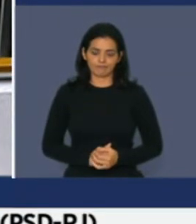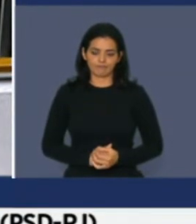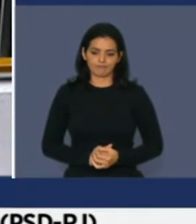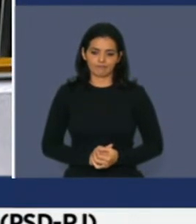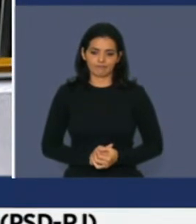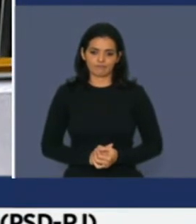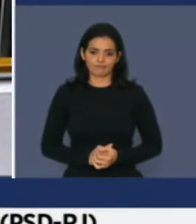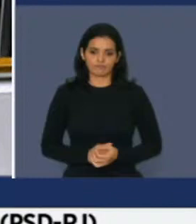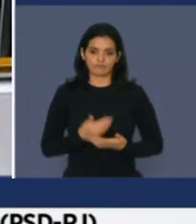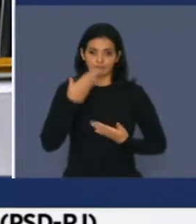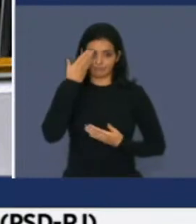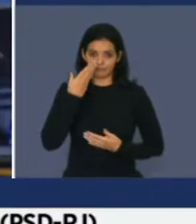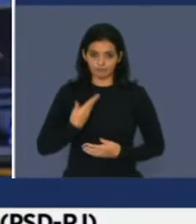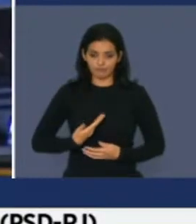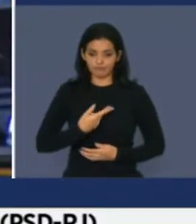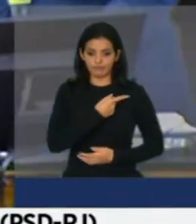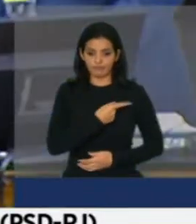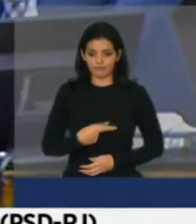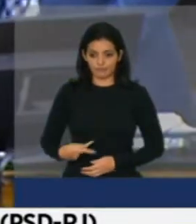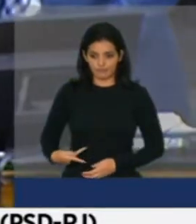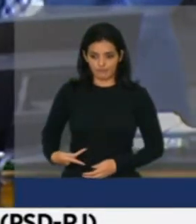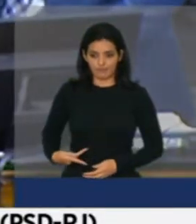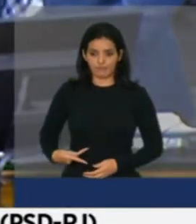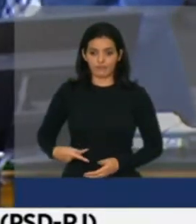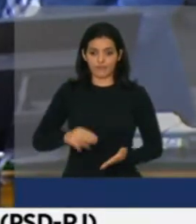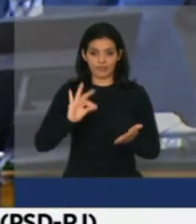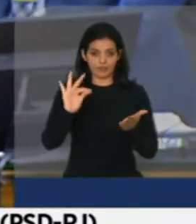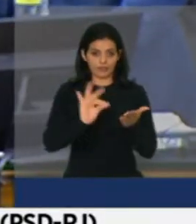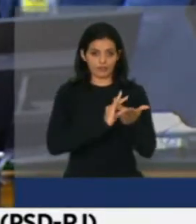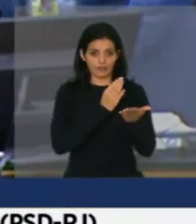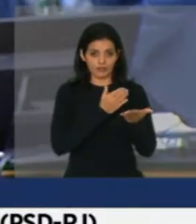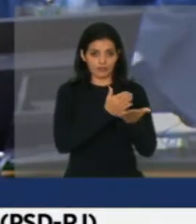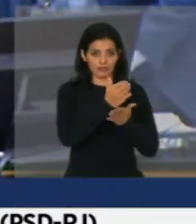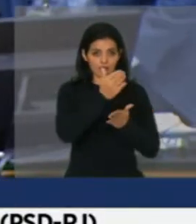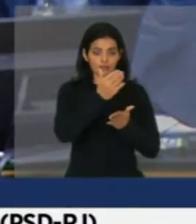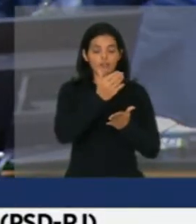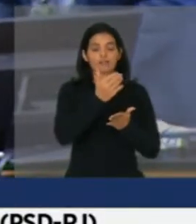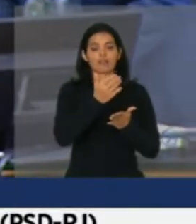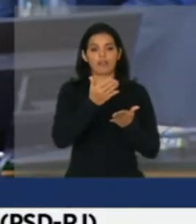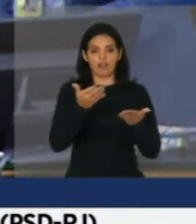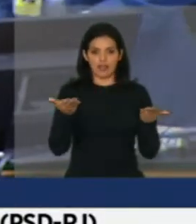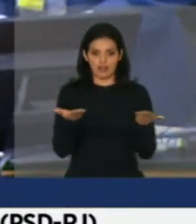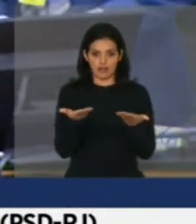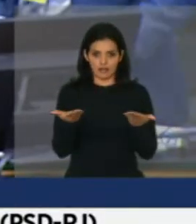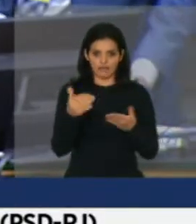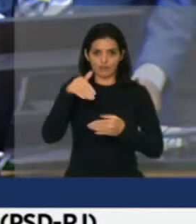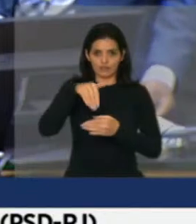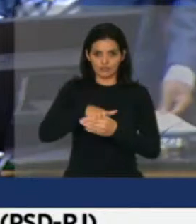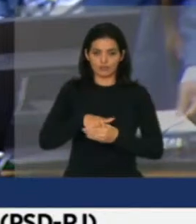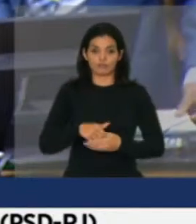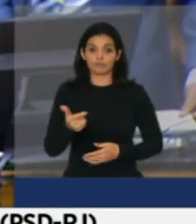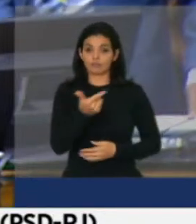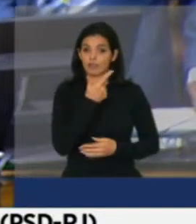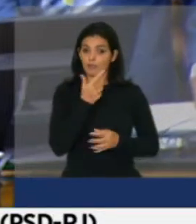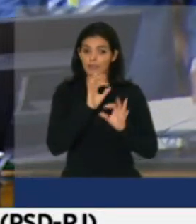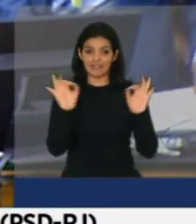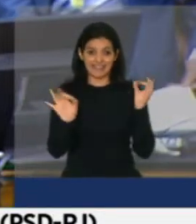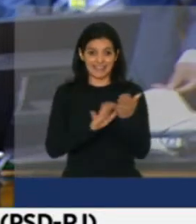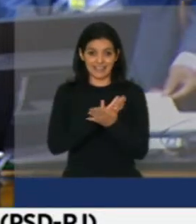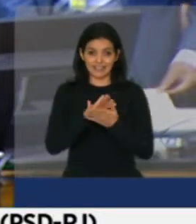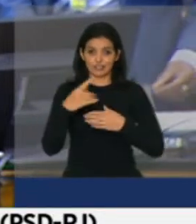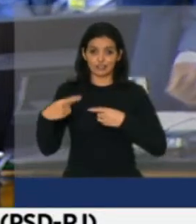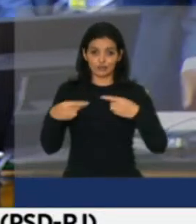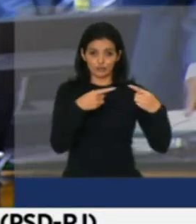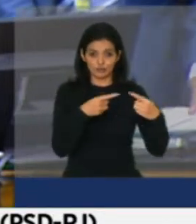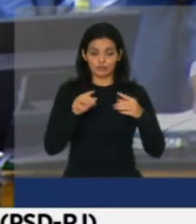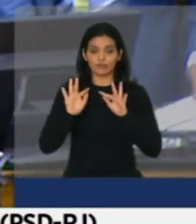Esta presidência considera promulgada a resolução. Nada mais havendo a tratar, vou encerrar os trabalhos